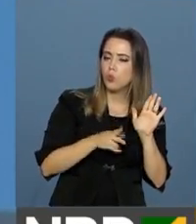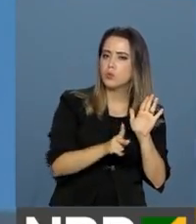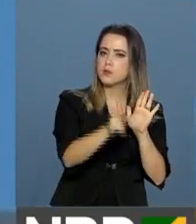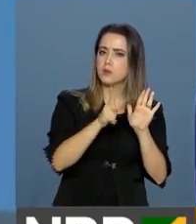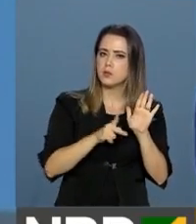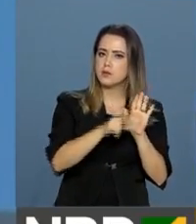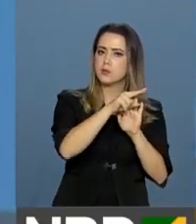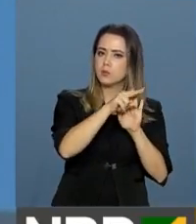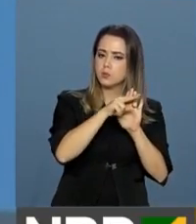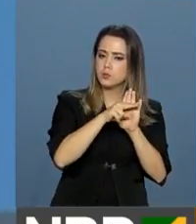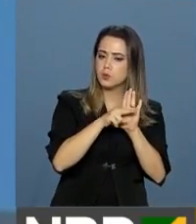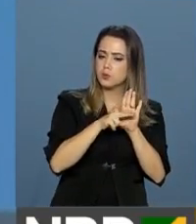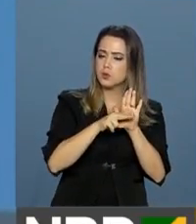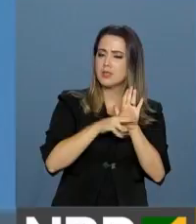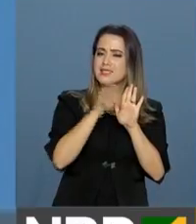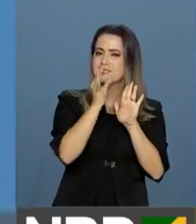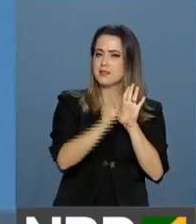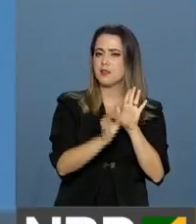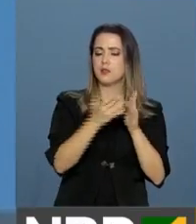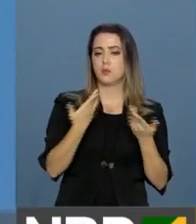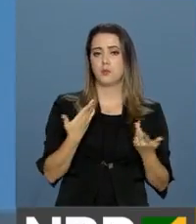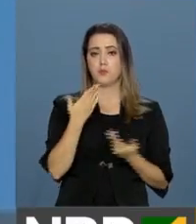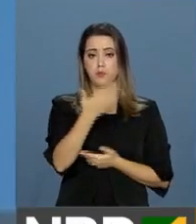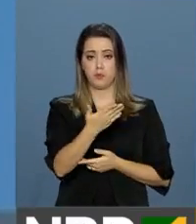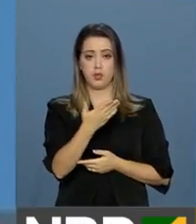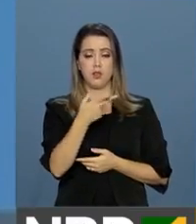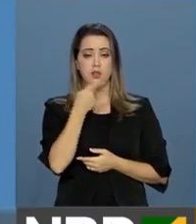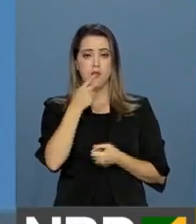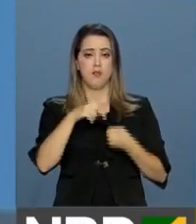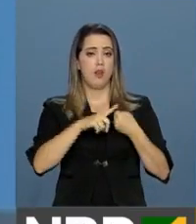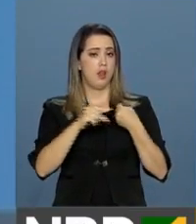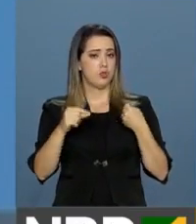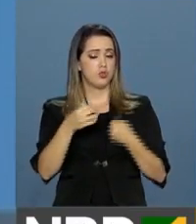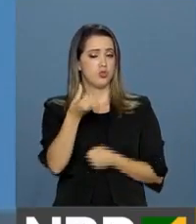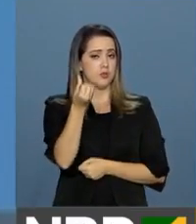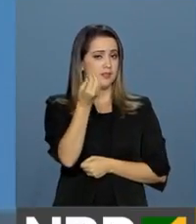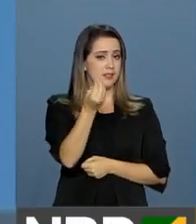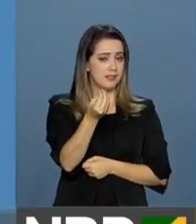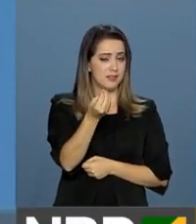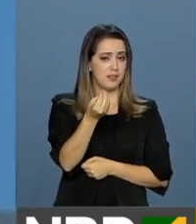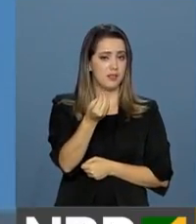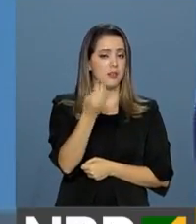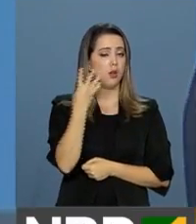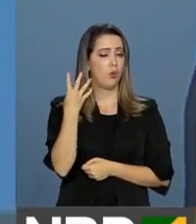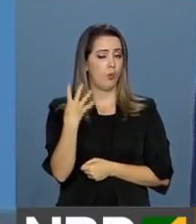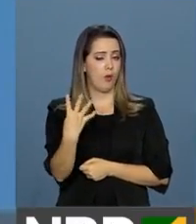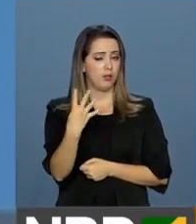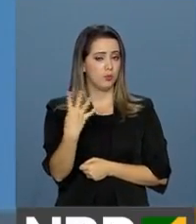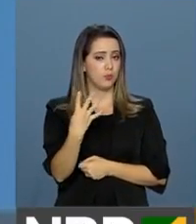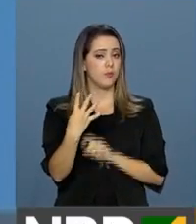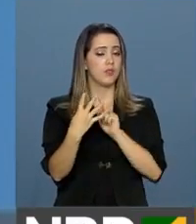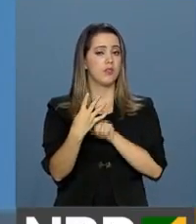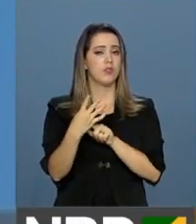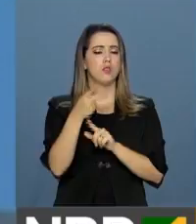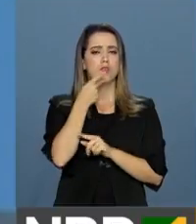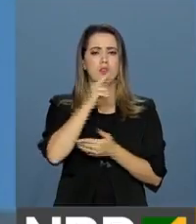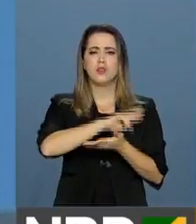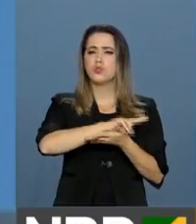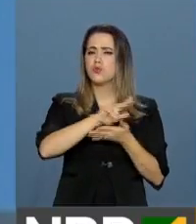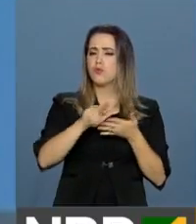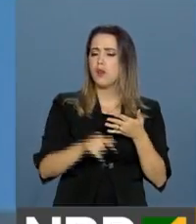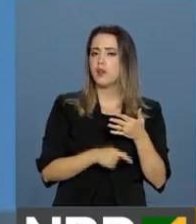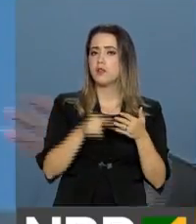está aqui no artigo 60 parágrafo 4º a federação transição do poder ea separação de poderes voto direto secreto universal